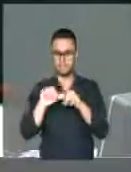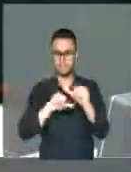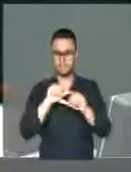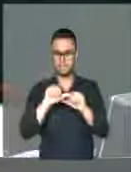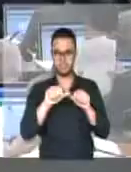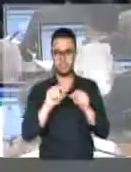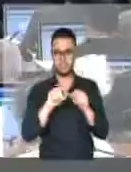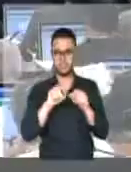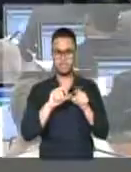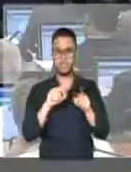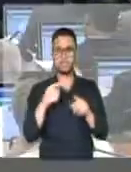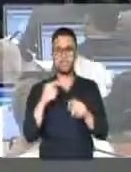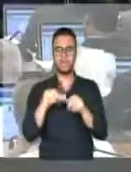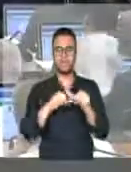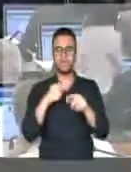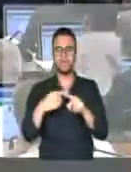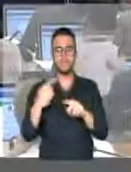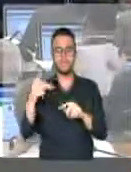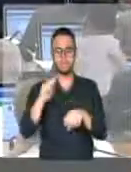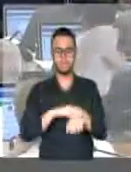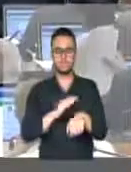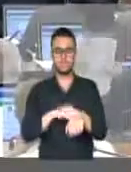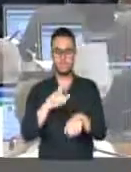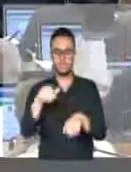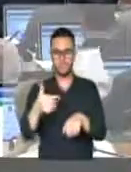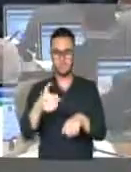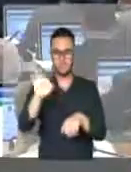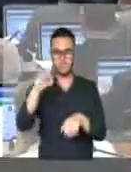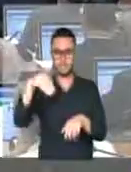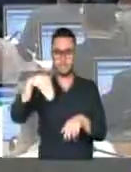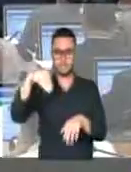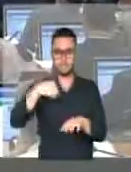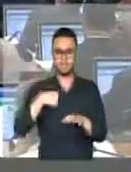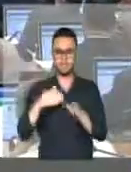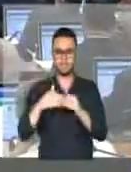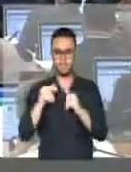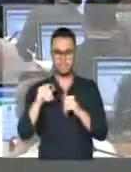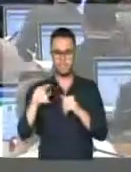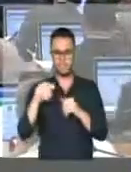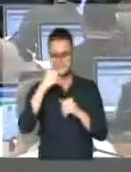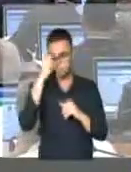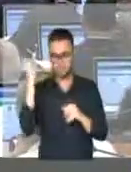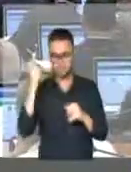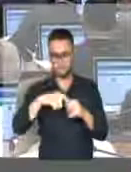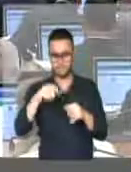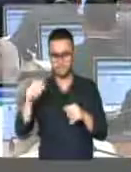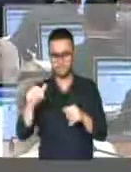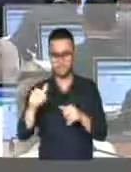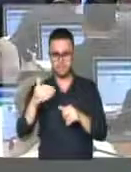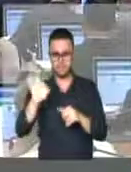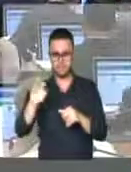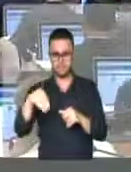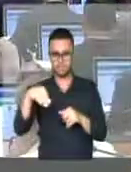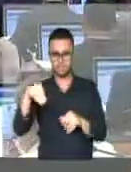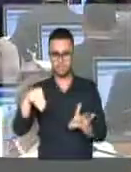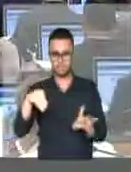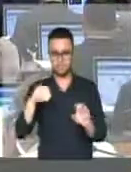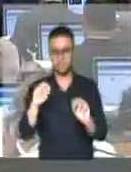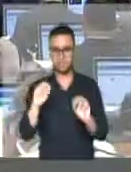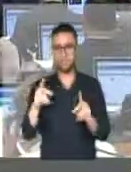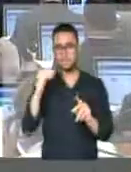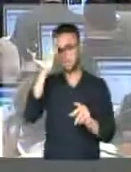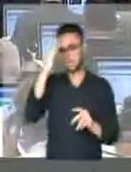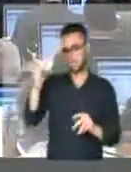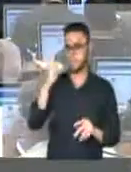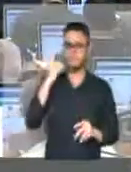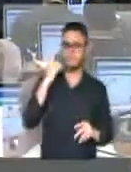pela mesa, o tempo de Vossa Excelência é de 10 minutos, peço que reconsidere o tempo, 10 minutos, Vossa Excelência. Obrigado, deputado